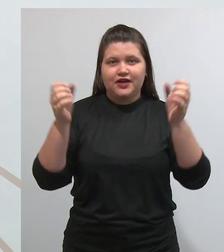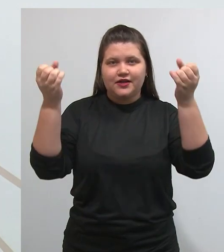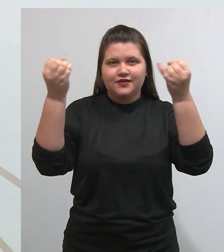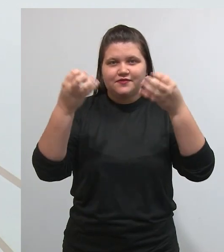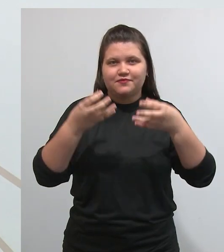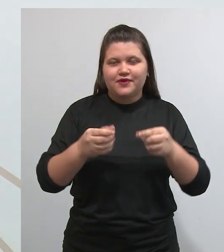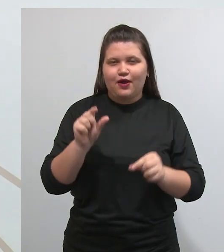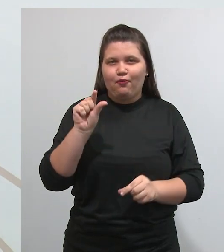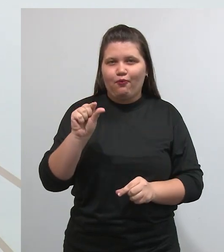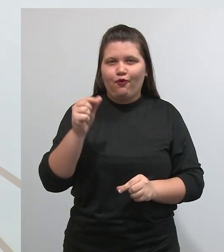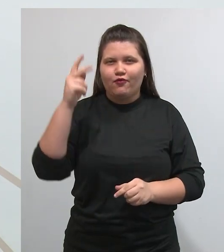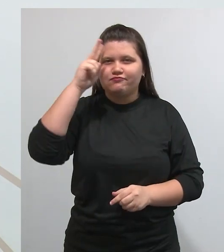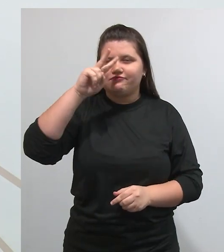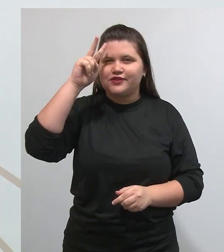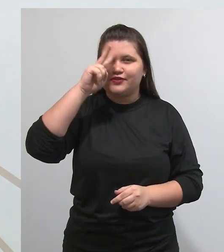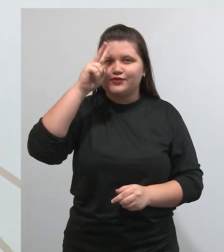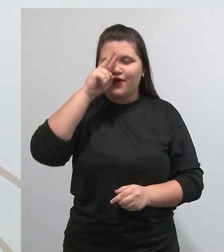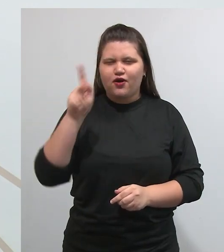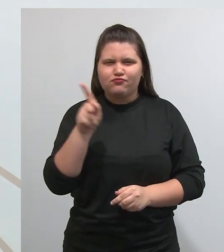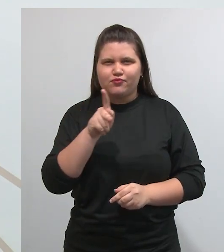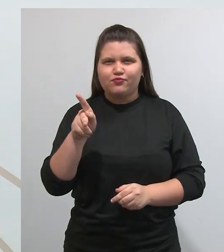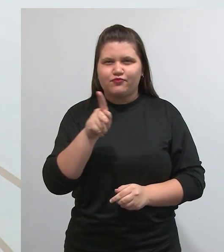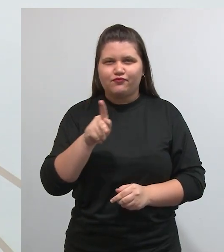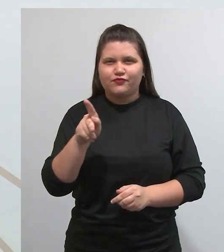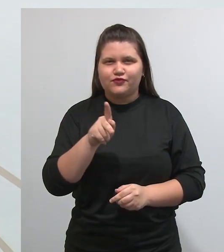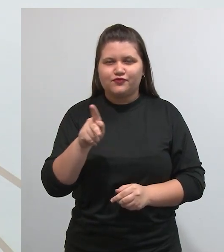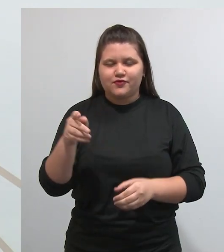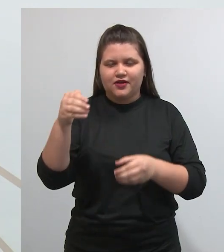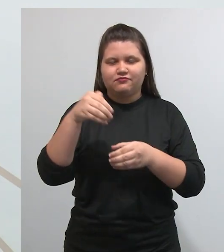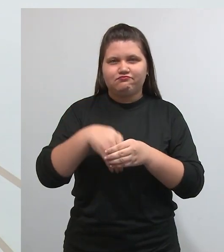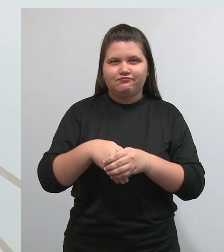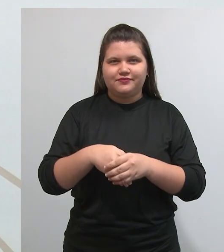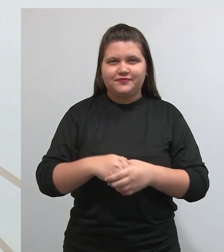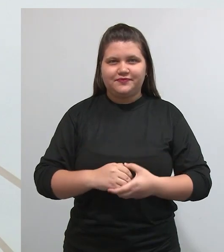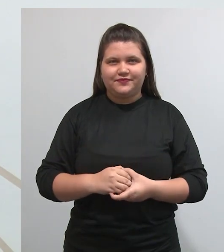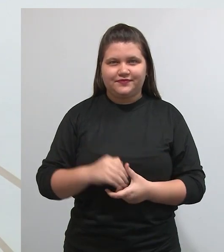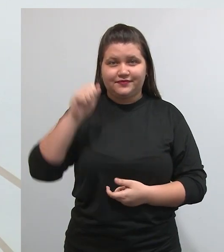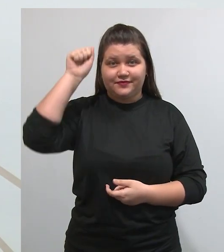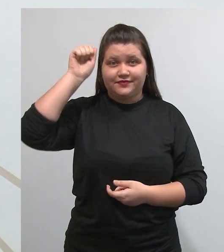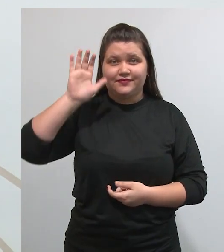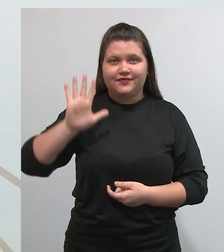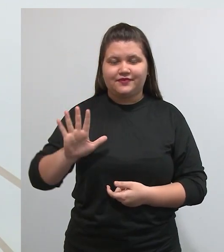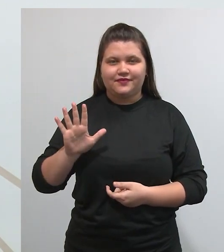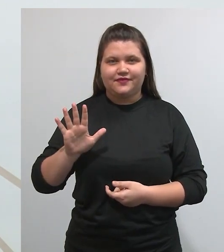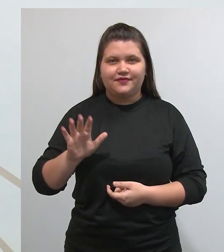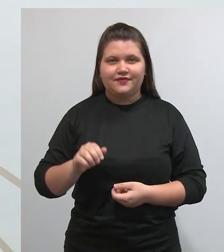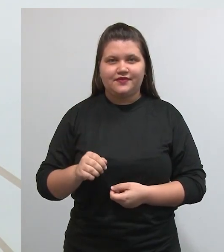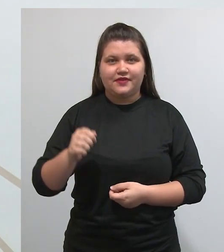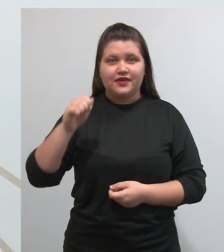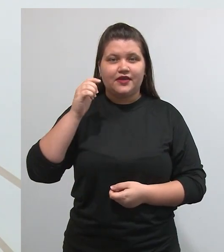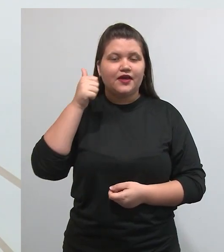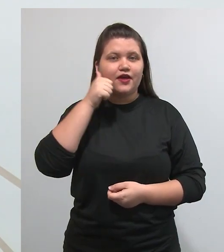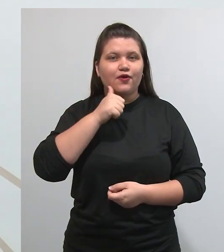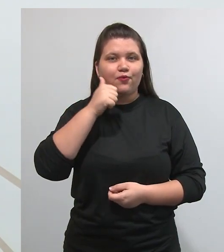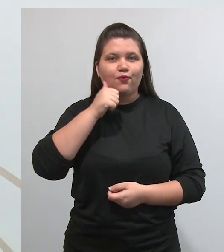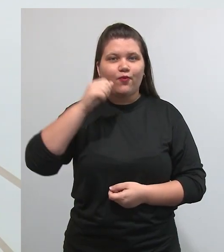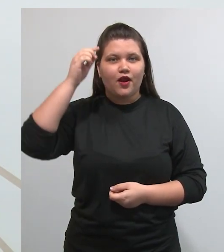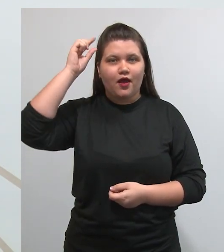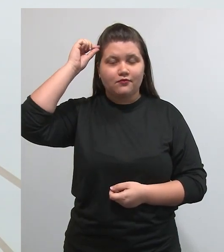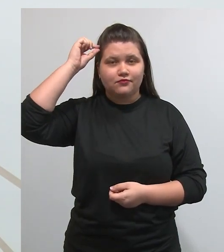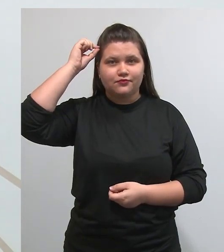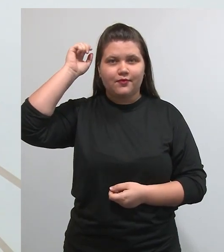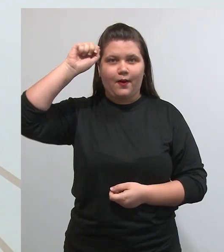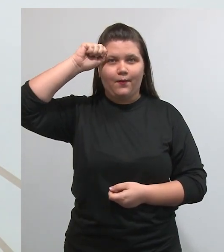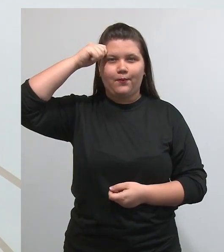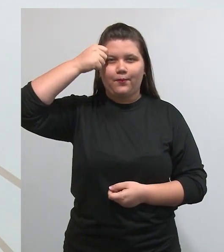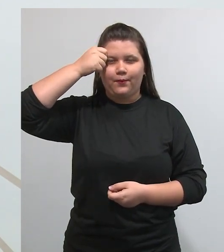na inclusão. E iniciarei com a minha audiodescrição. Eu sou uma mulher parda, de cabelos pretos na altura do ombro,